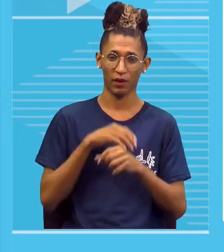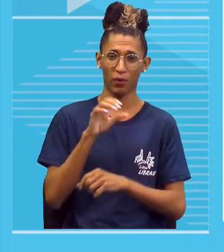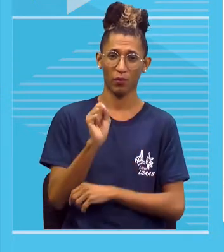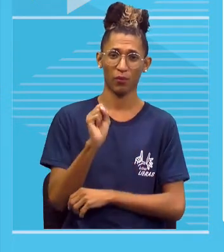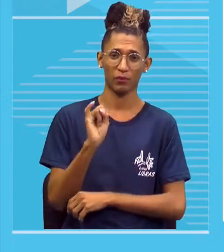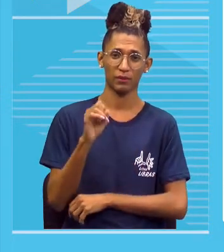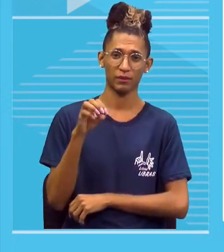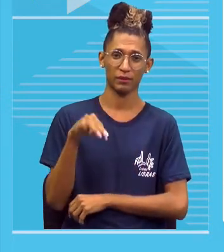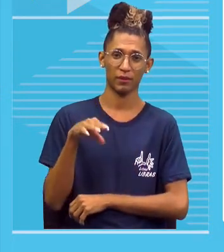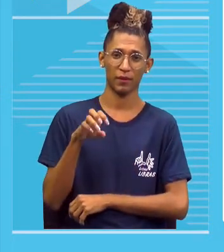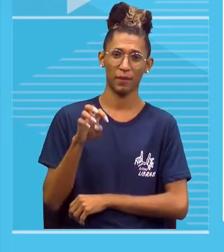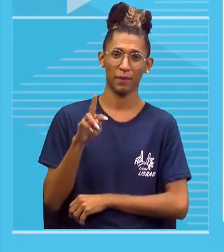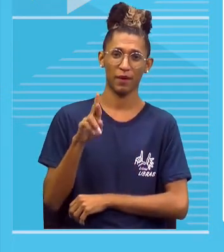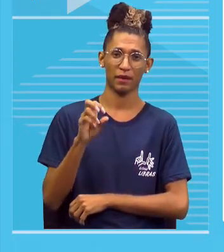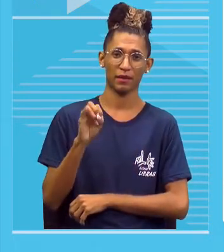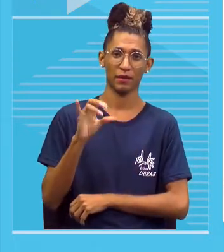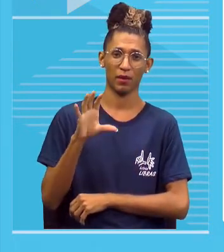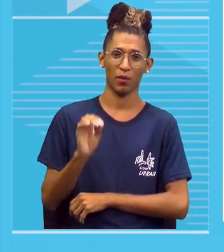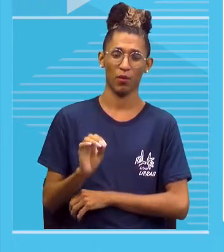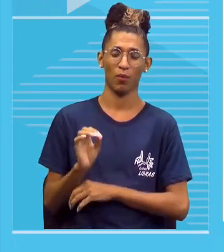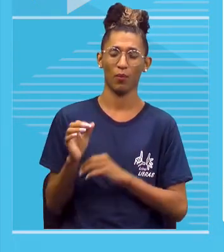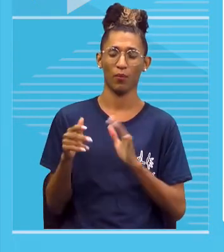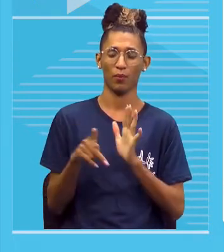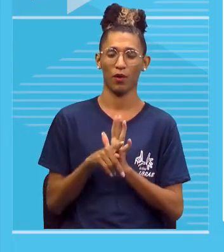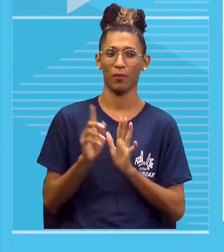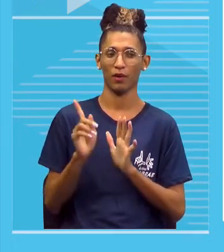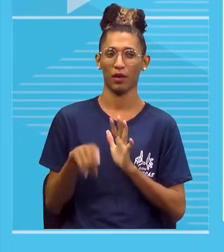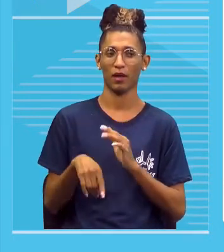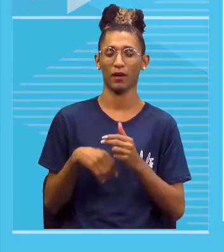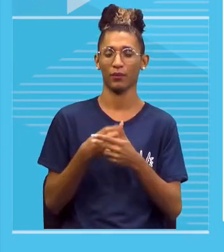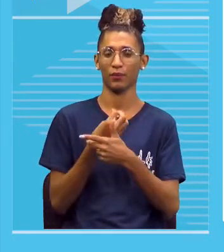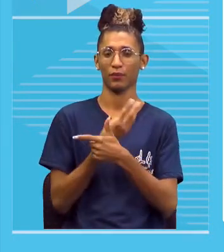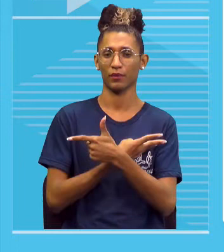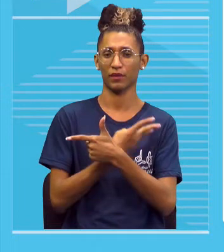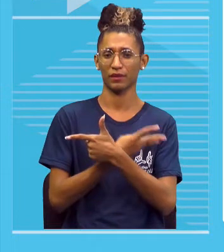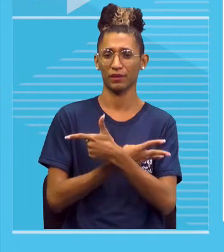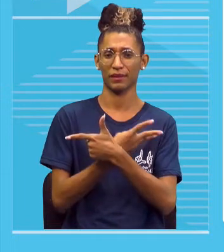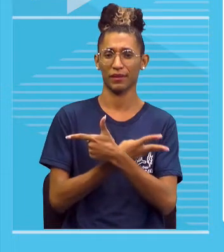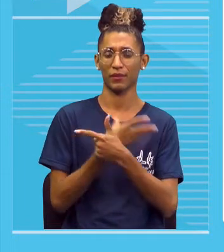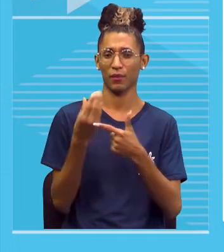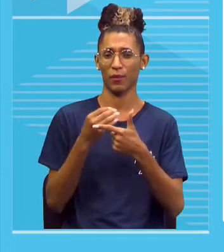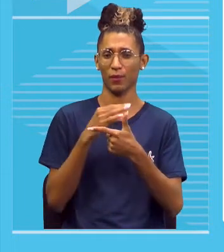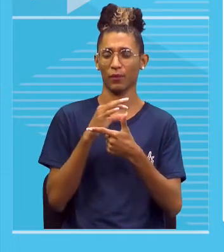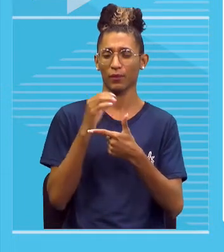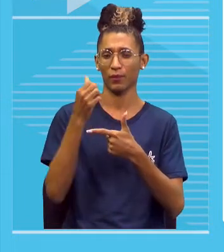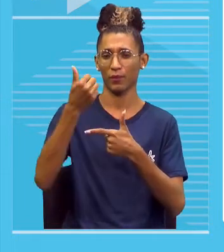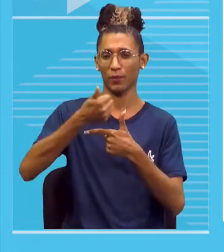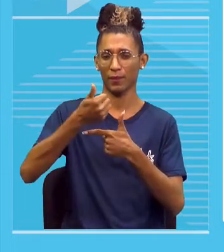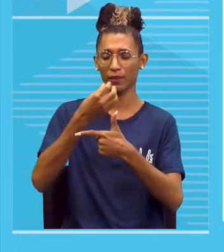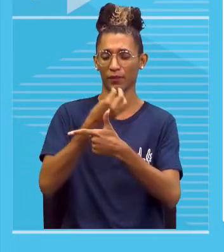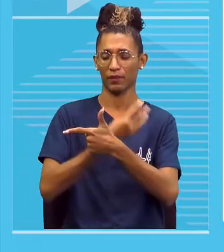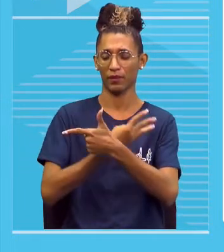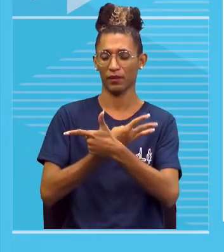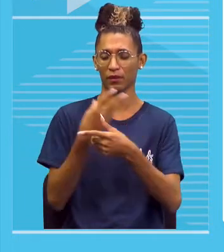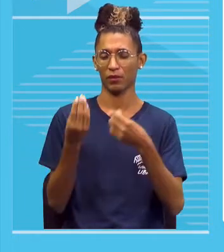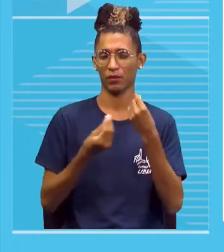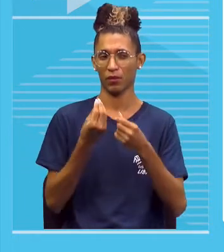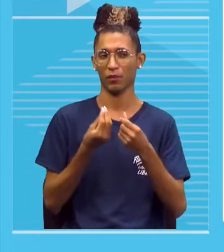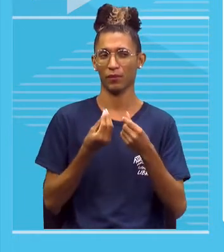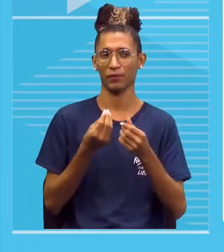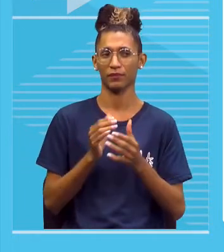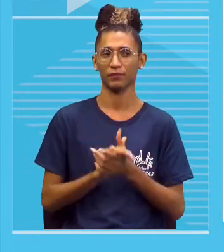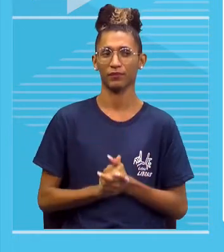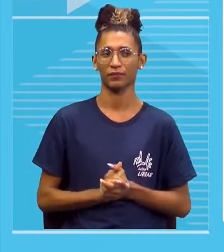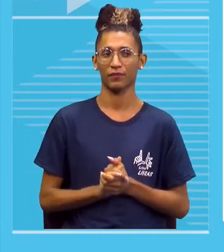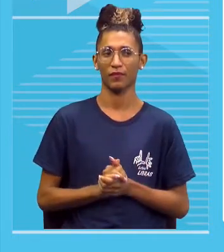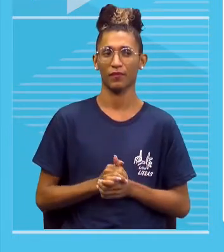terceiro quadrante quer os e negativo não se negativo no terceiro e no quarto Ele é positivo no